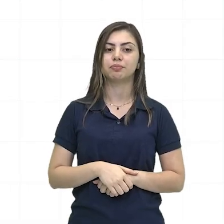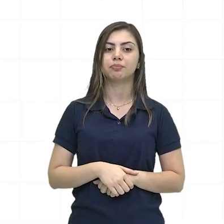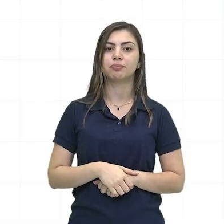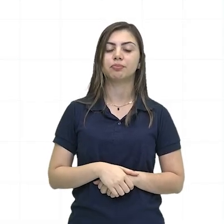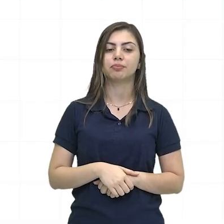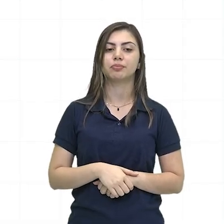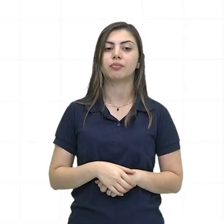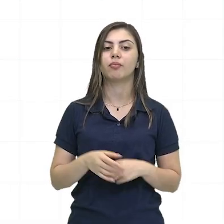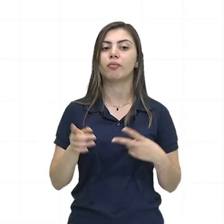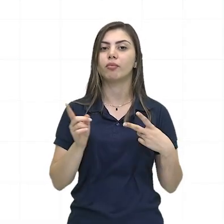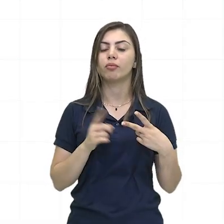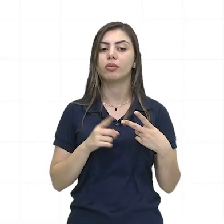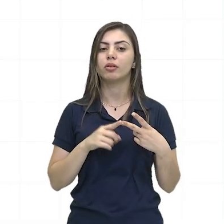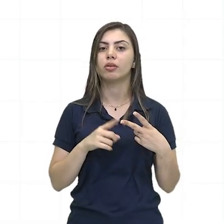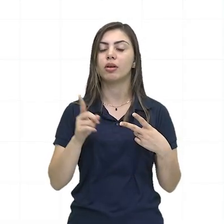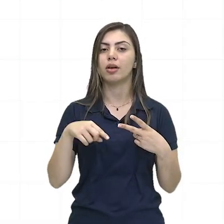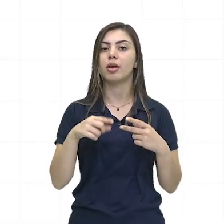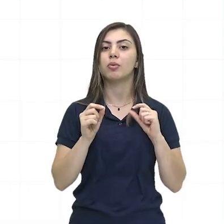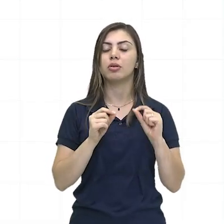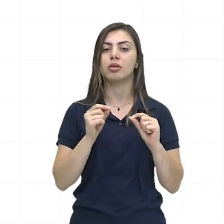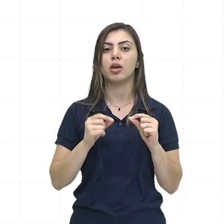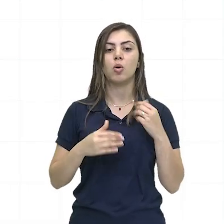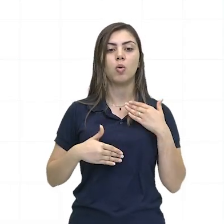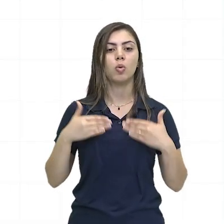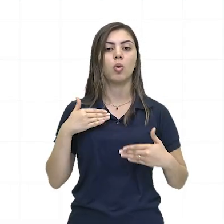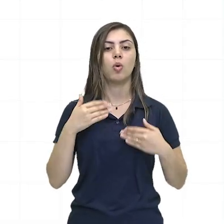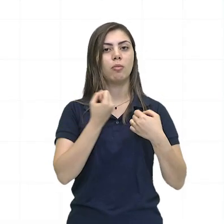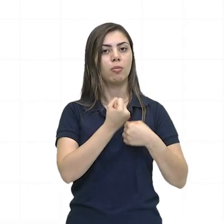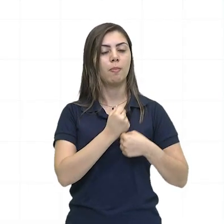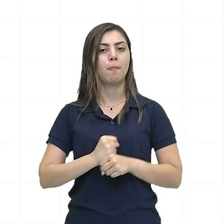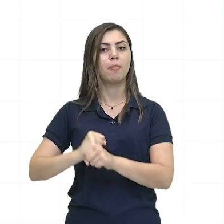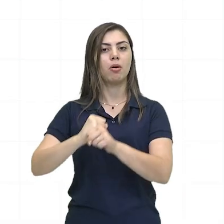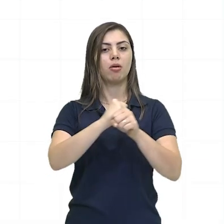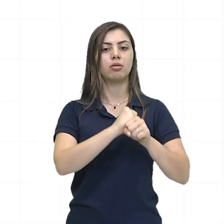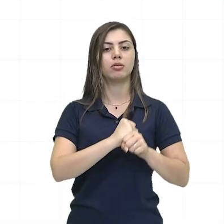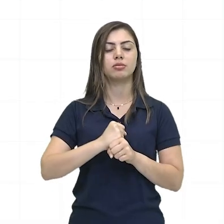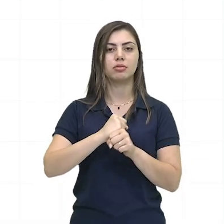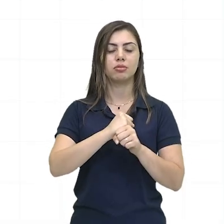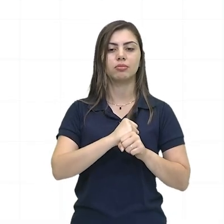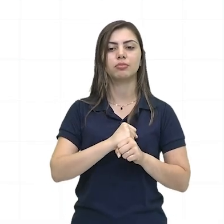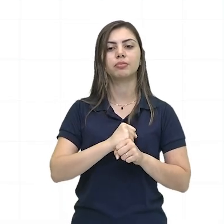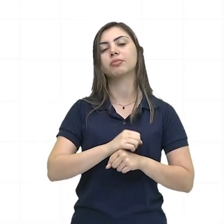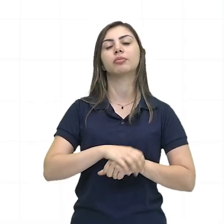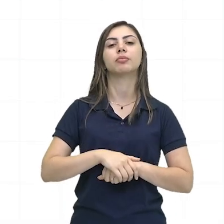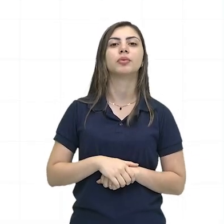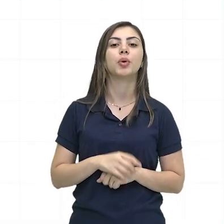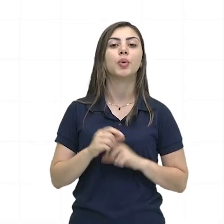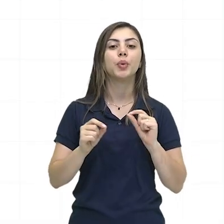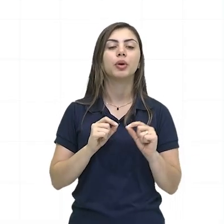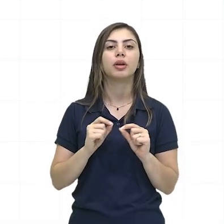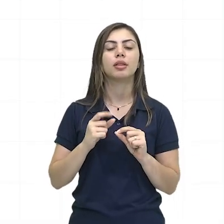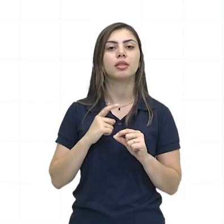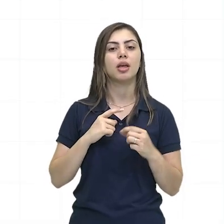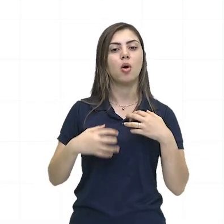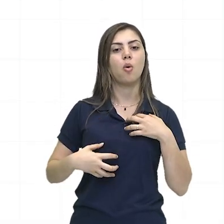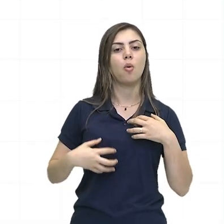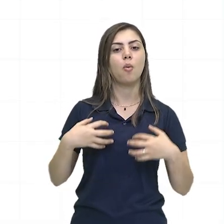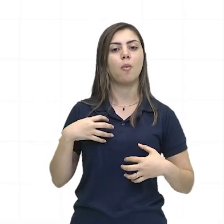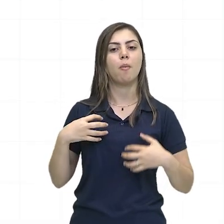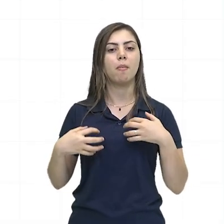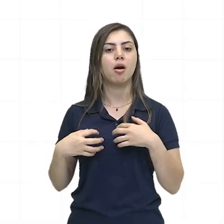também a função aí, mais uma vez, de proteção, né? Para fortalecer aí o que a professora falou, que protege